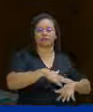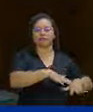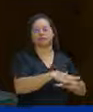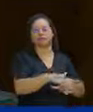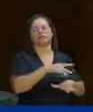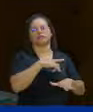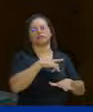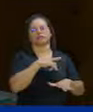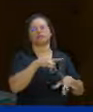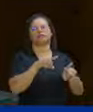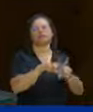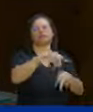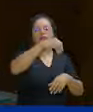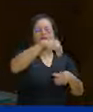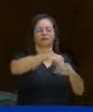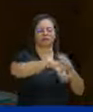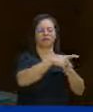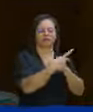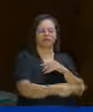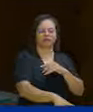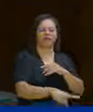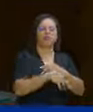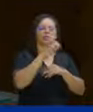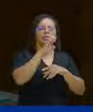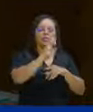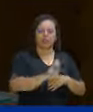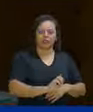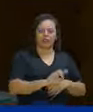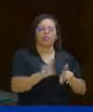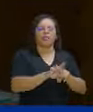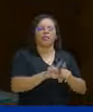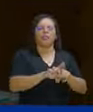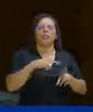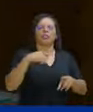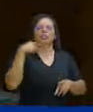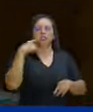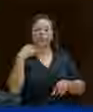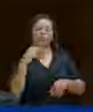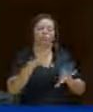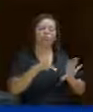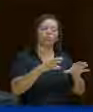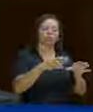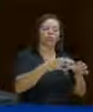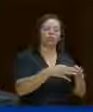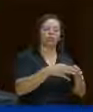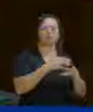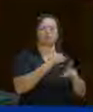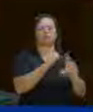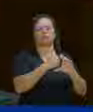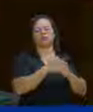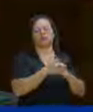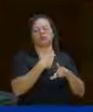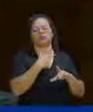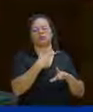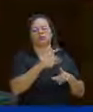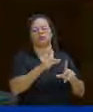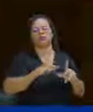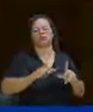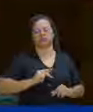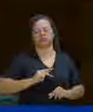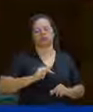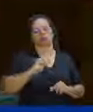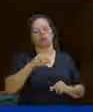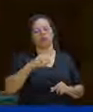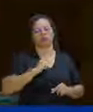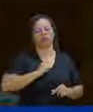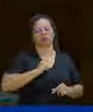território estadual e ainda serviços de advocacia em que o partido político figure no polo passivo ou